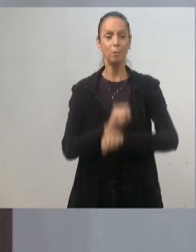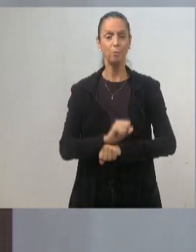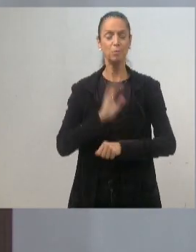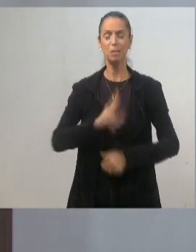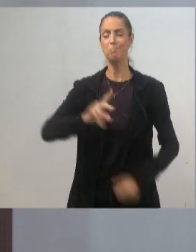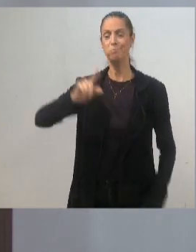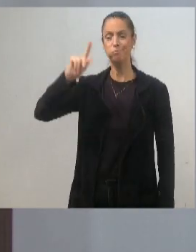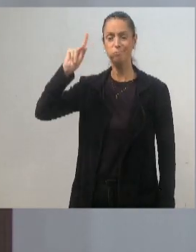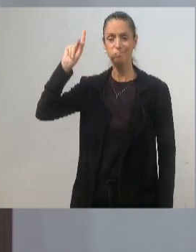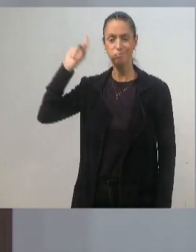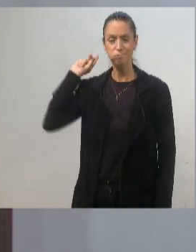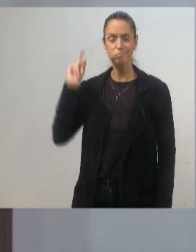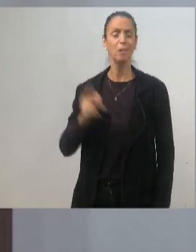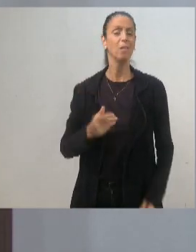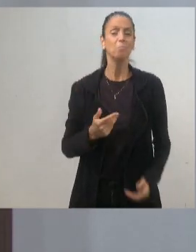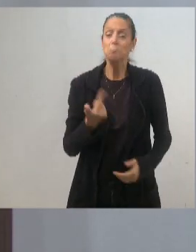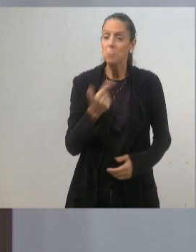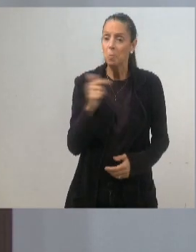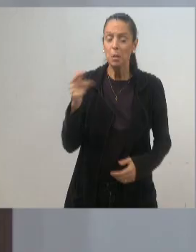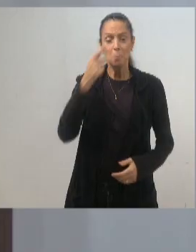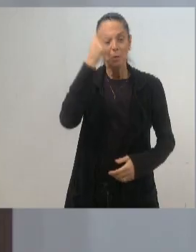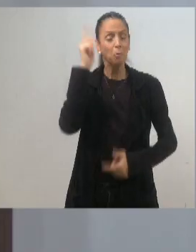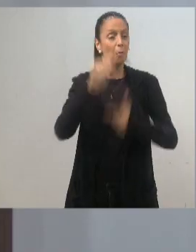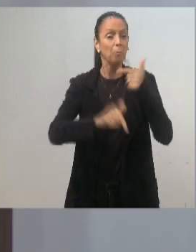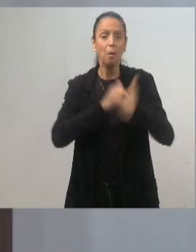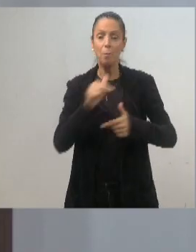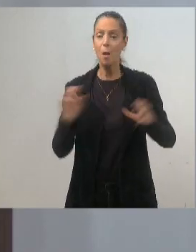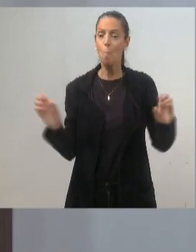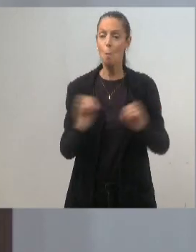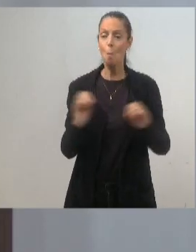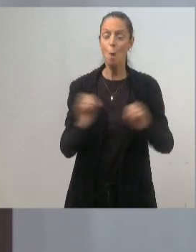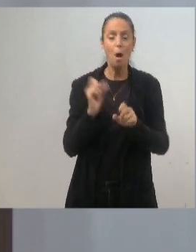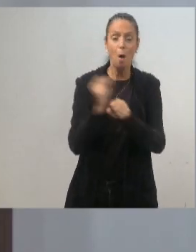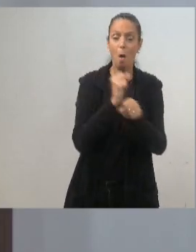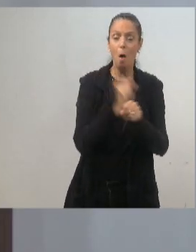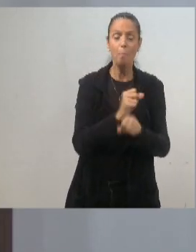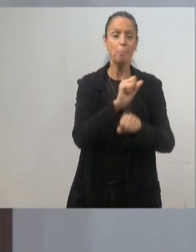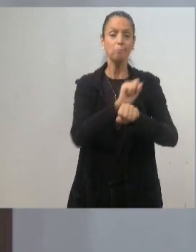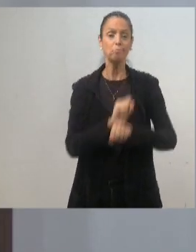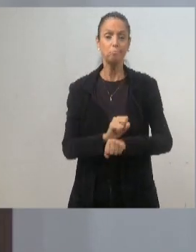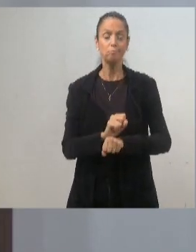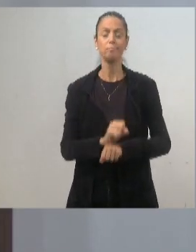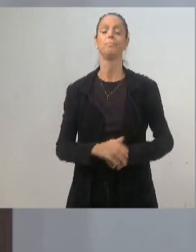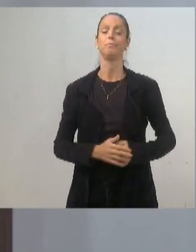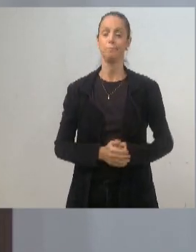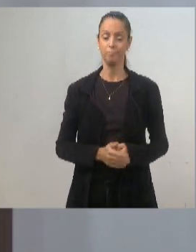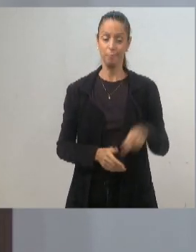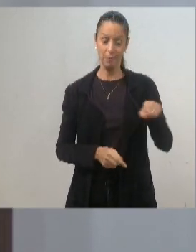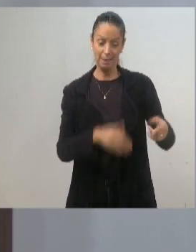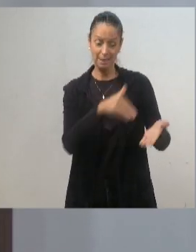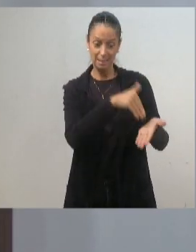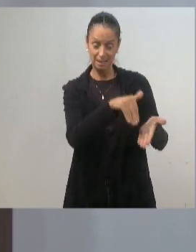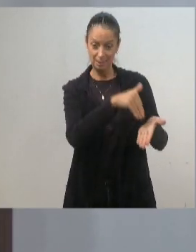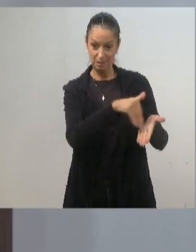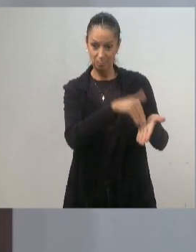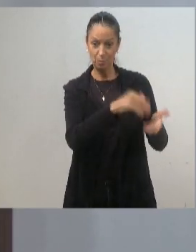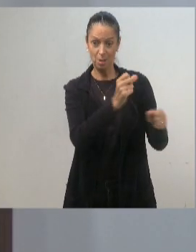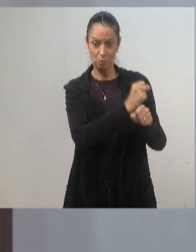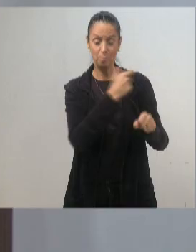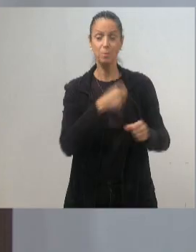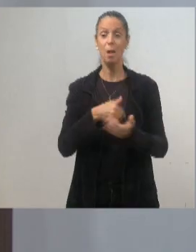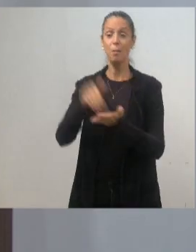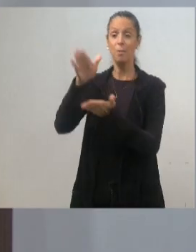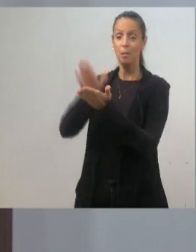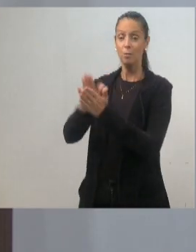faz muito tempo que a gente não vê pessoas trabalhando ali. E agora eu faço um apontamento à Secretaria de Obras, que notifique essa empresa.